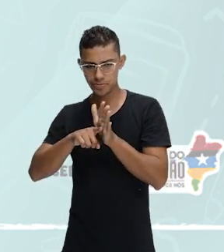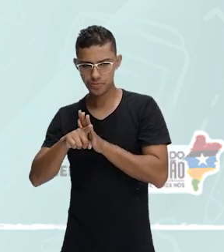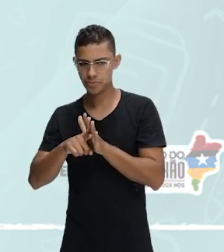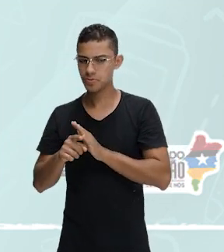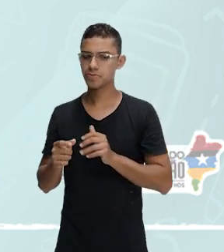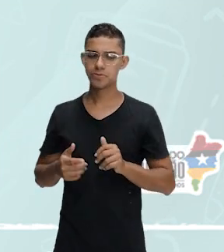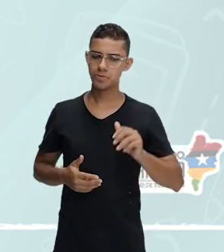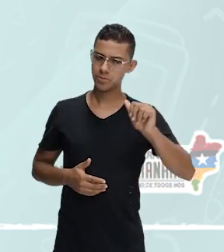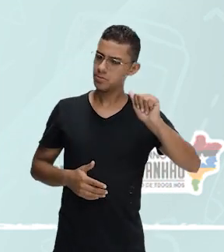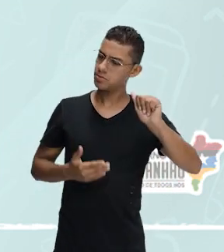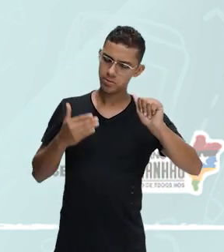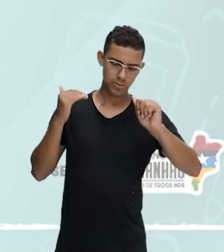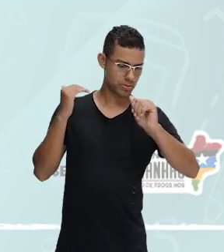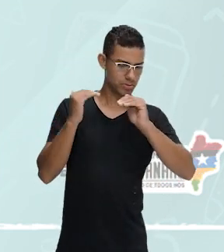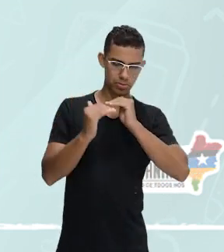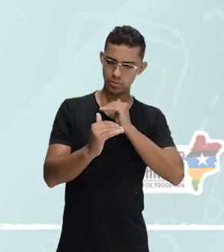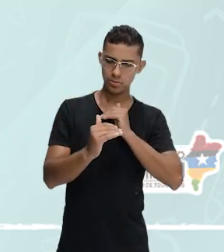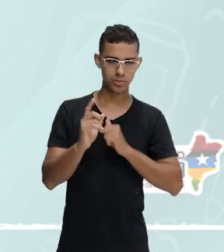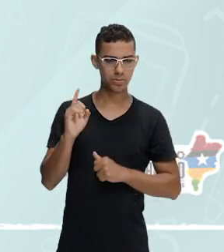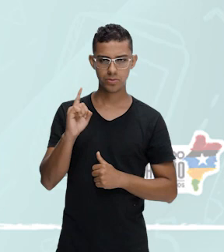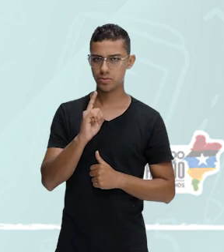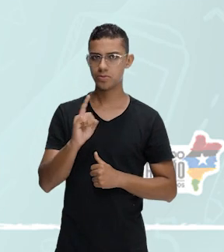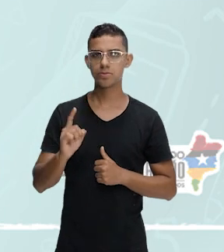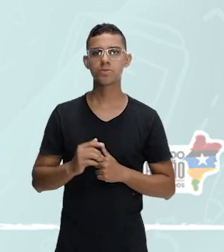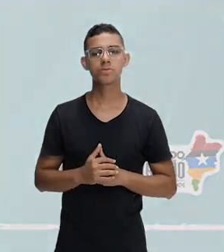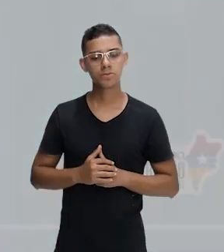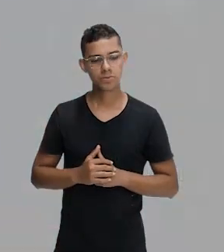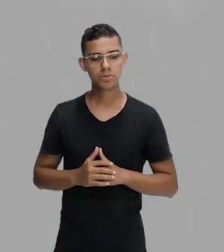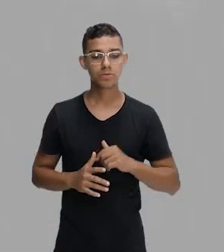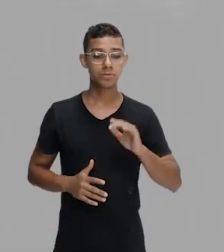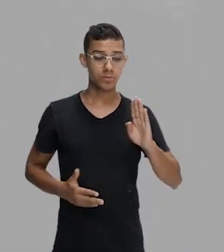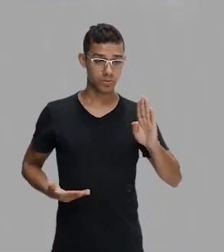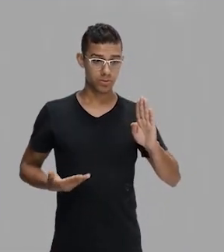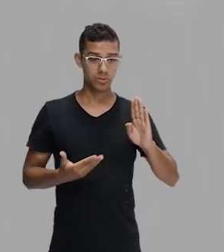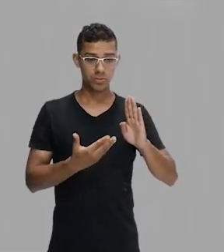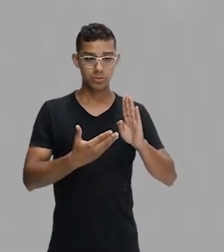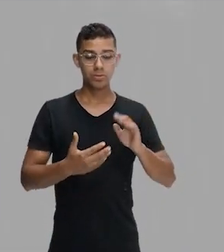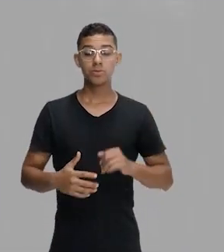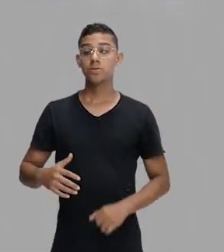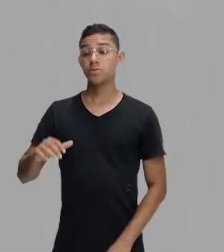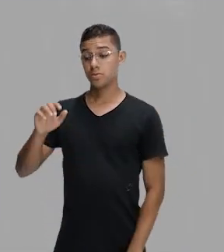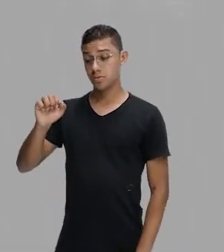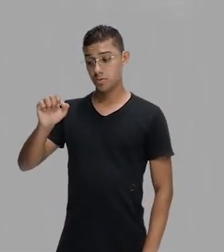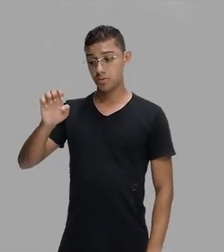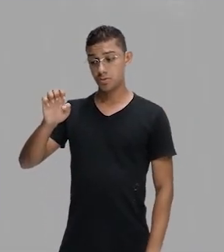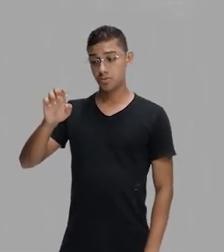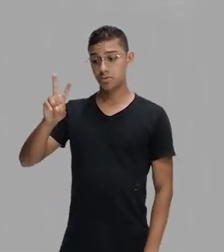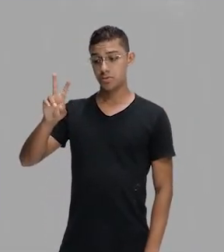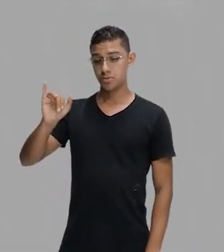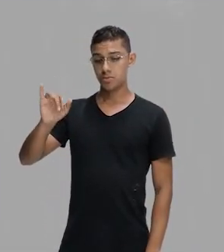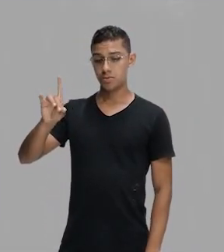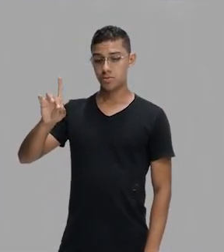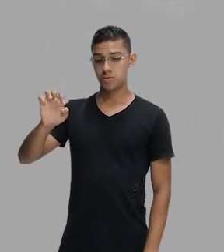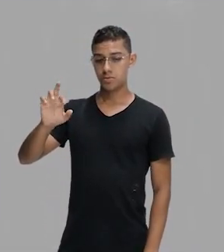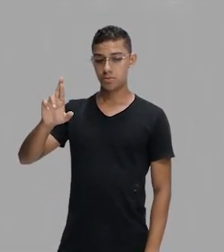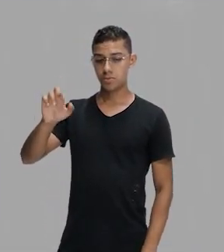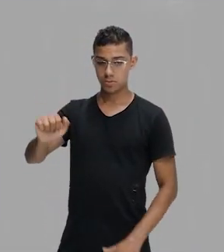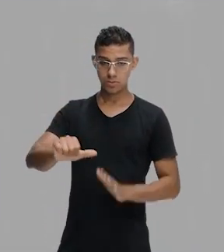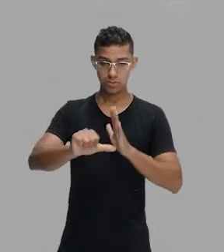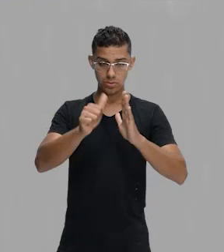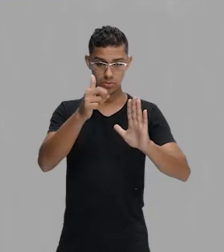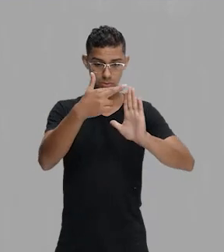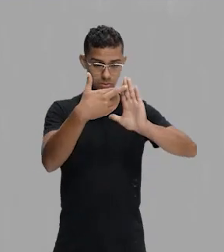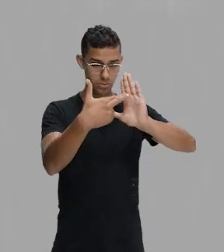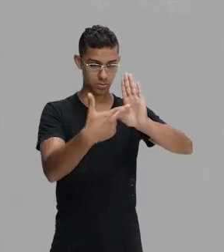letra A, ela não pode ser assinalada. Letra B. A evidência é a primeira regra do método